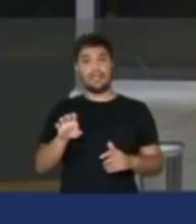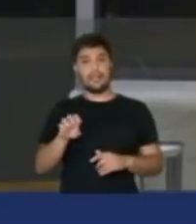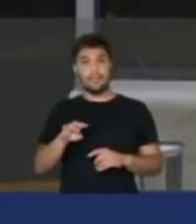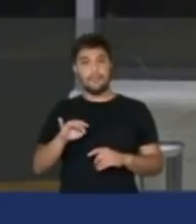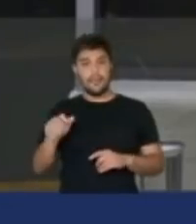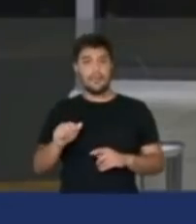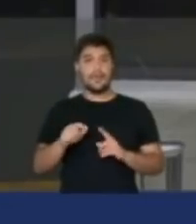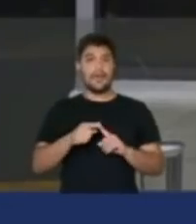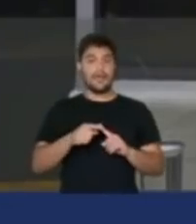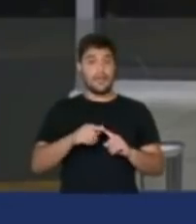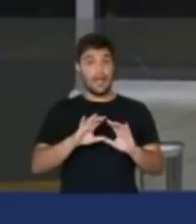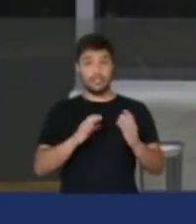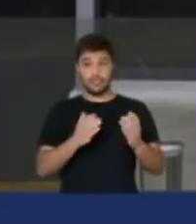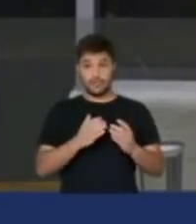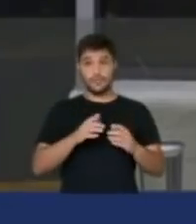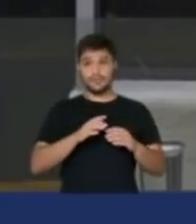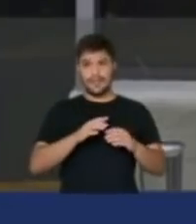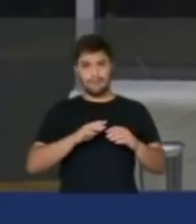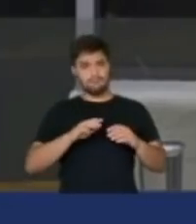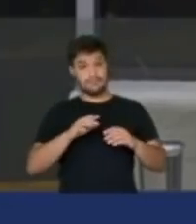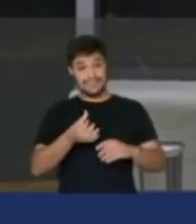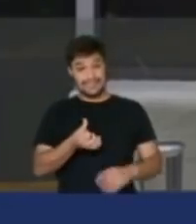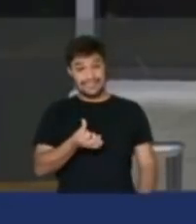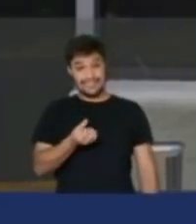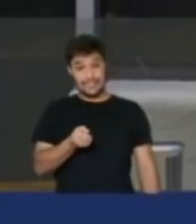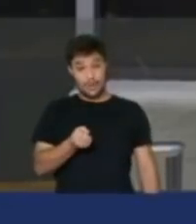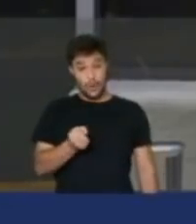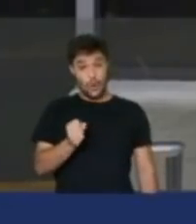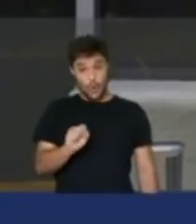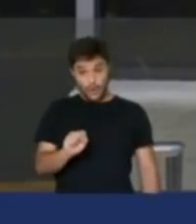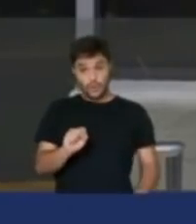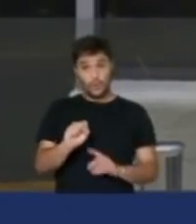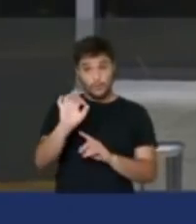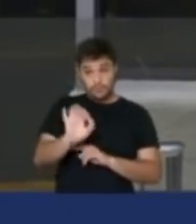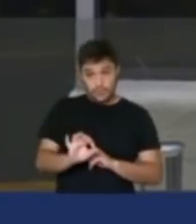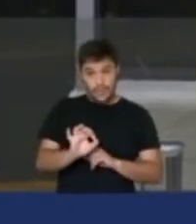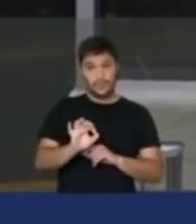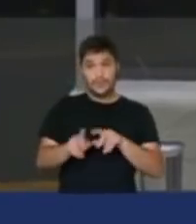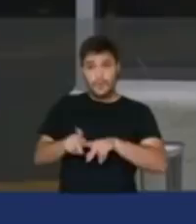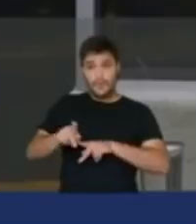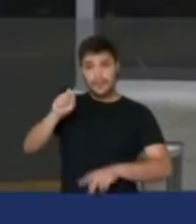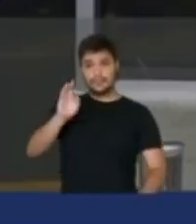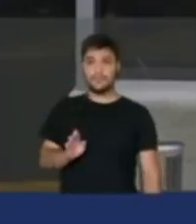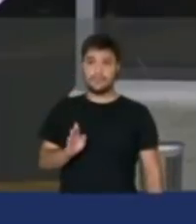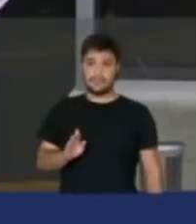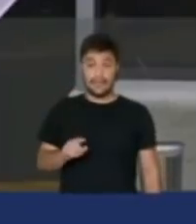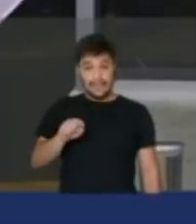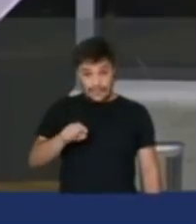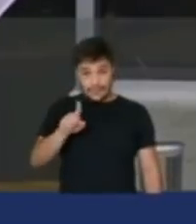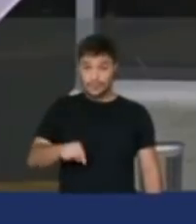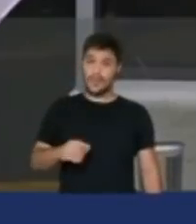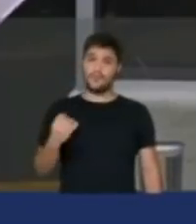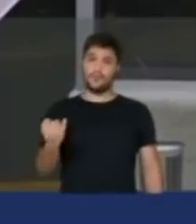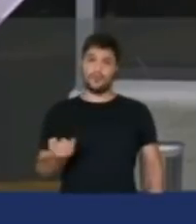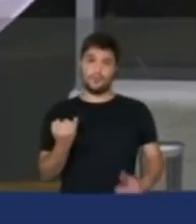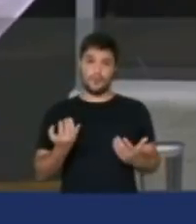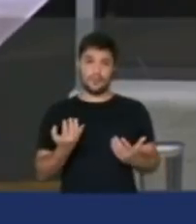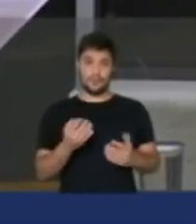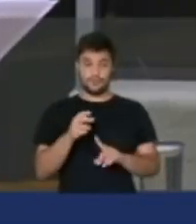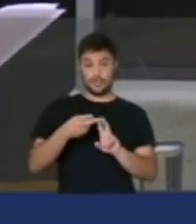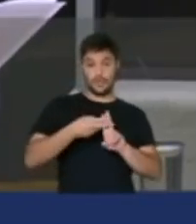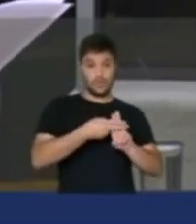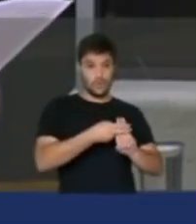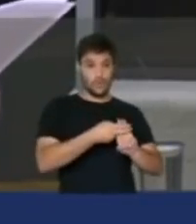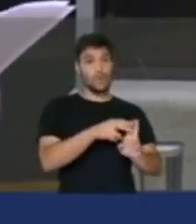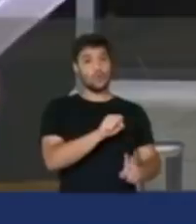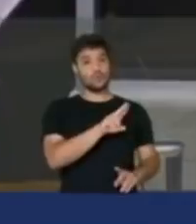comunitários, cobrindo 68% da população brasileira. E isso é fundamental para que o SUS funcione,